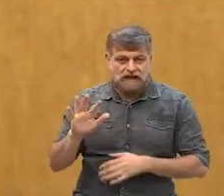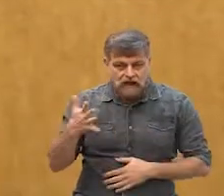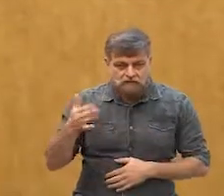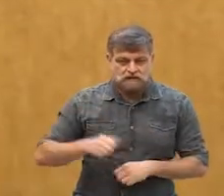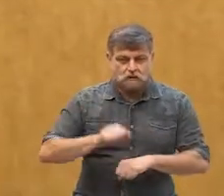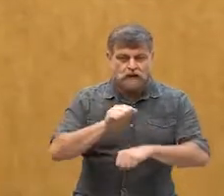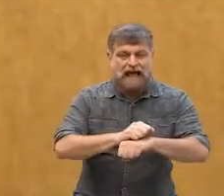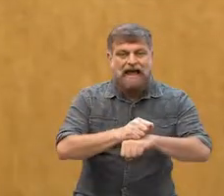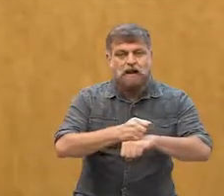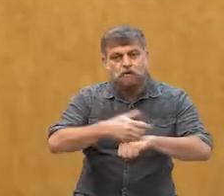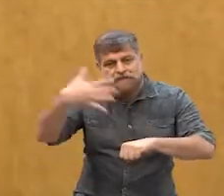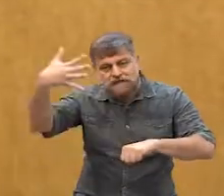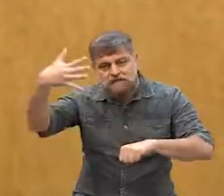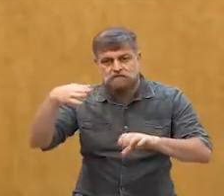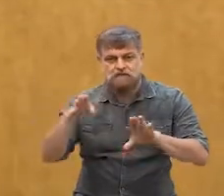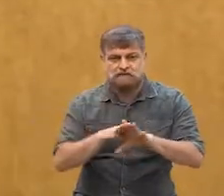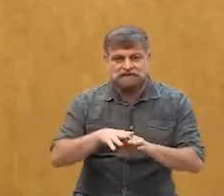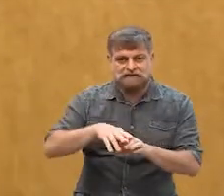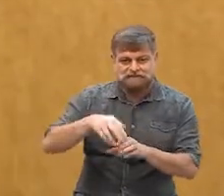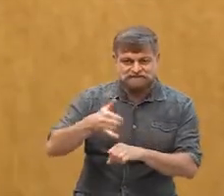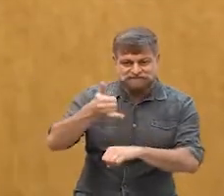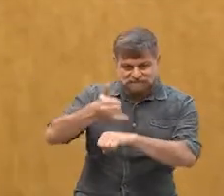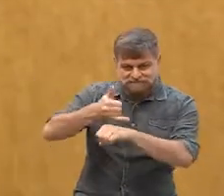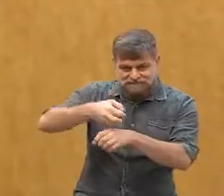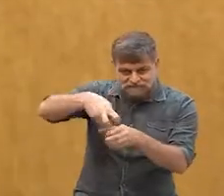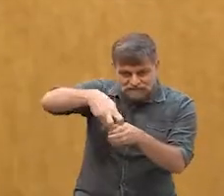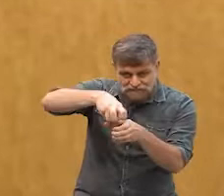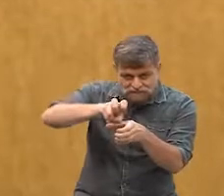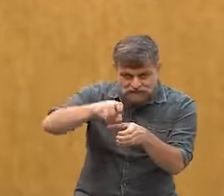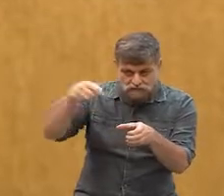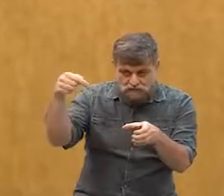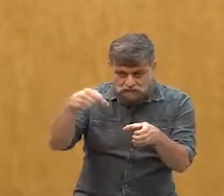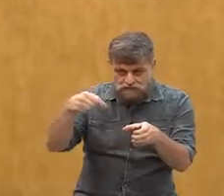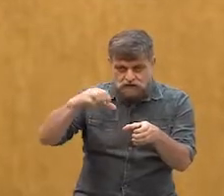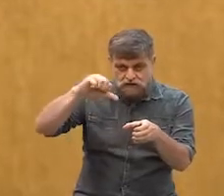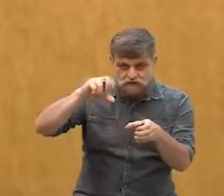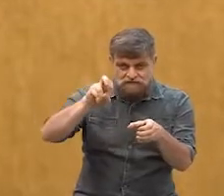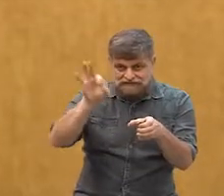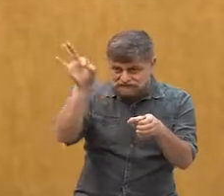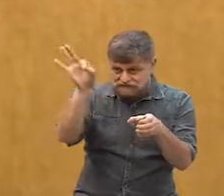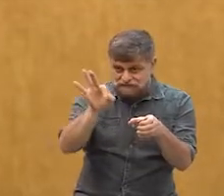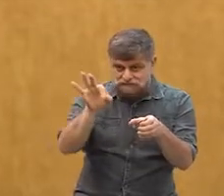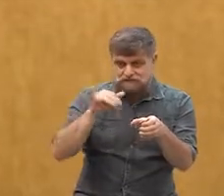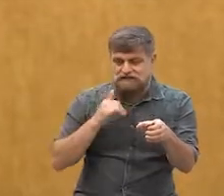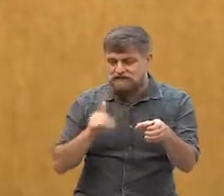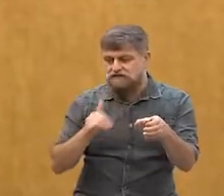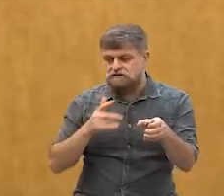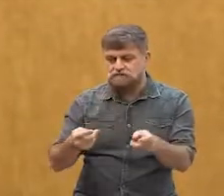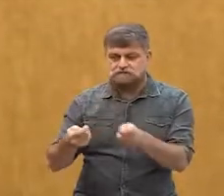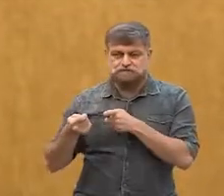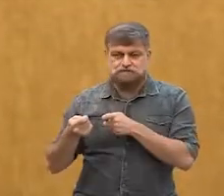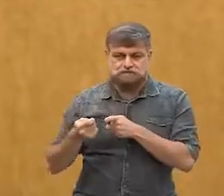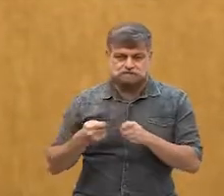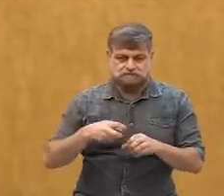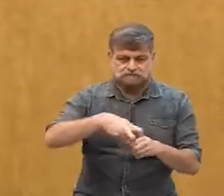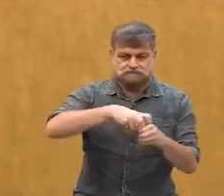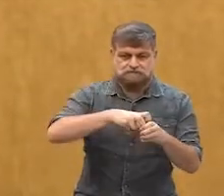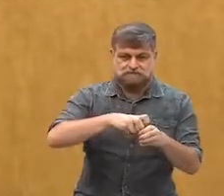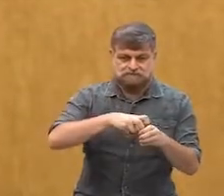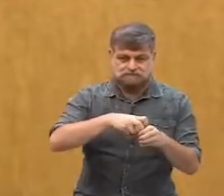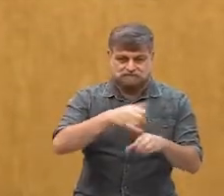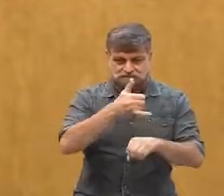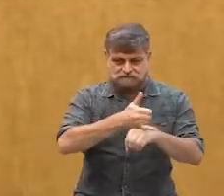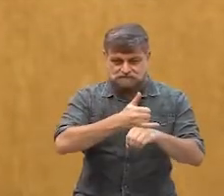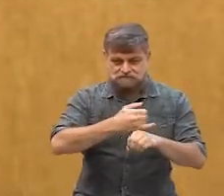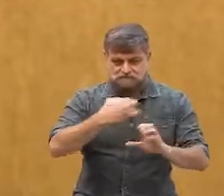alumínio também. A latinha, né? Eu economizo 95% de energia se eu reciclo a latinha.